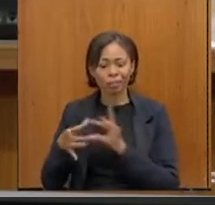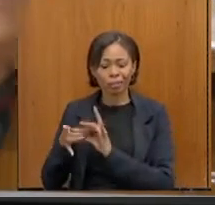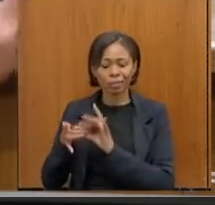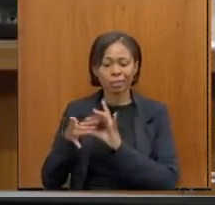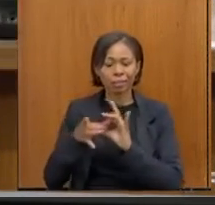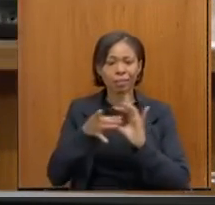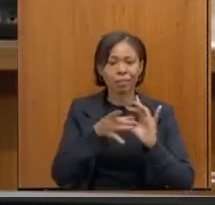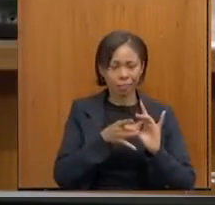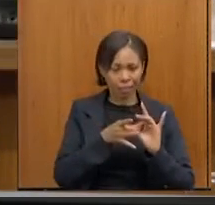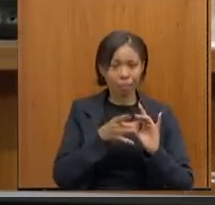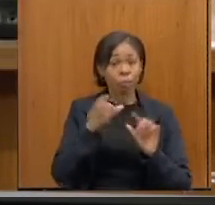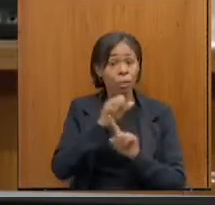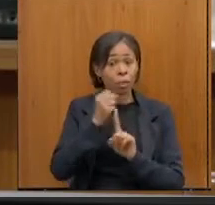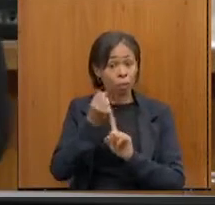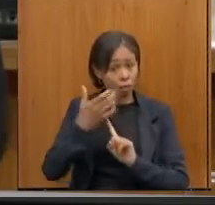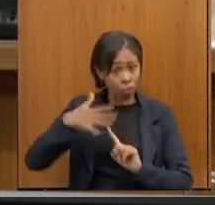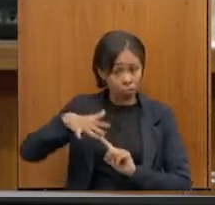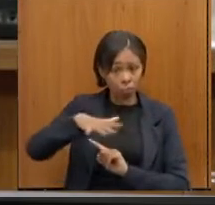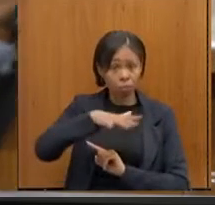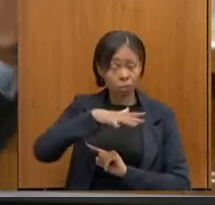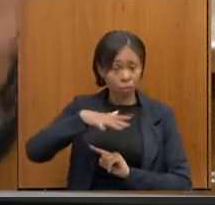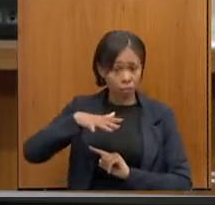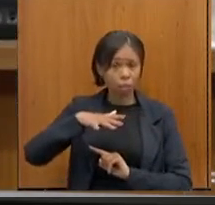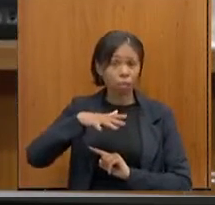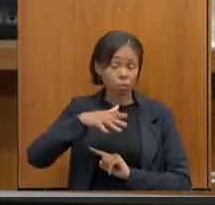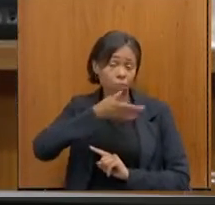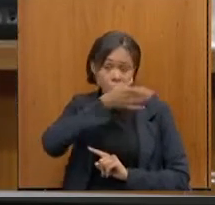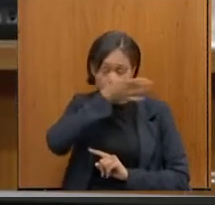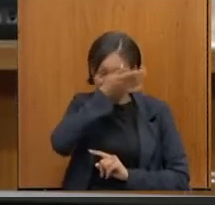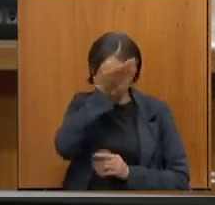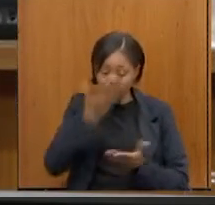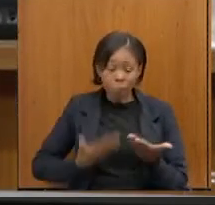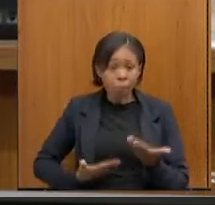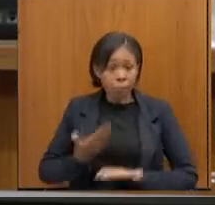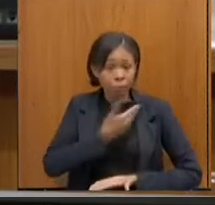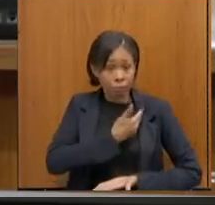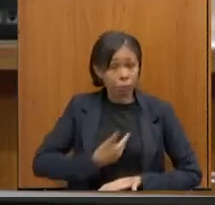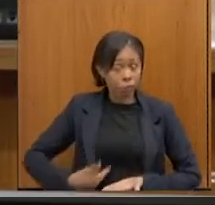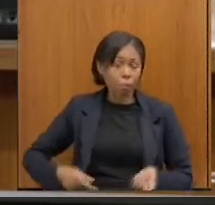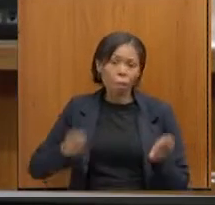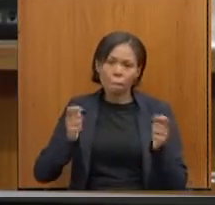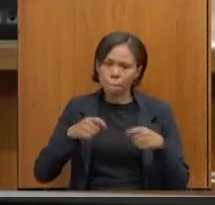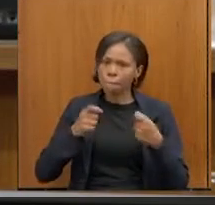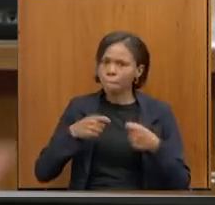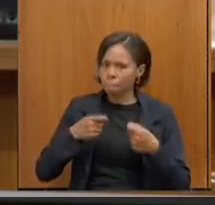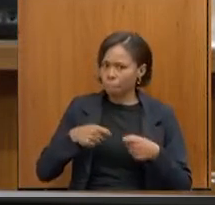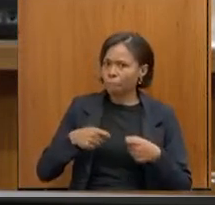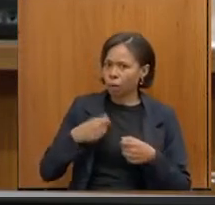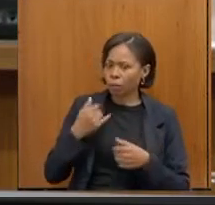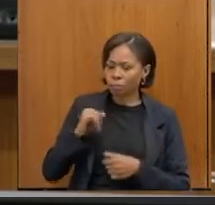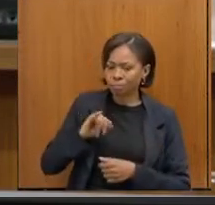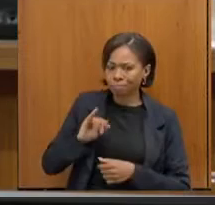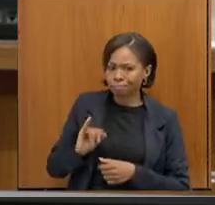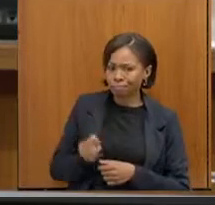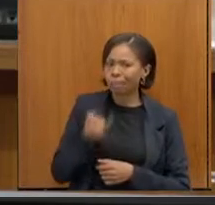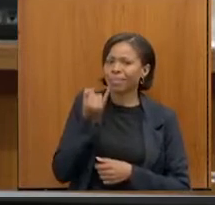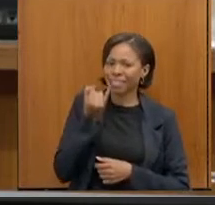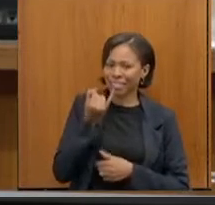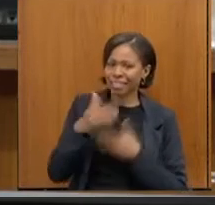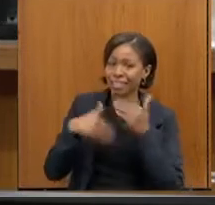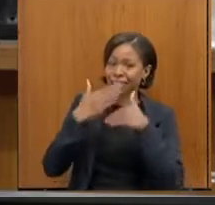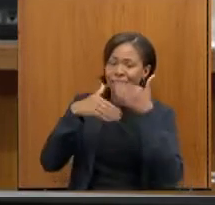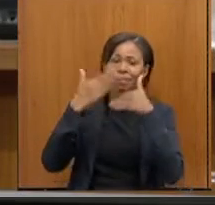por meio da melhoria dos serviços públicos poderão usufruir destes avanços e um negócio